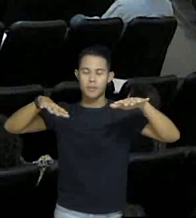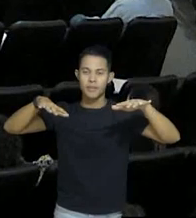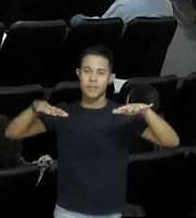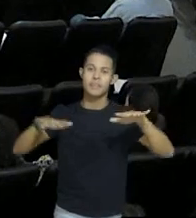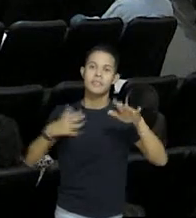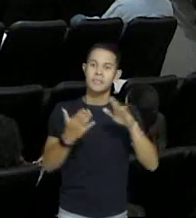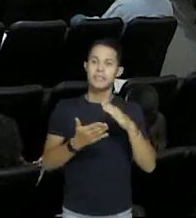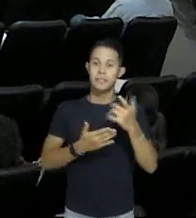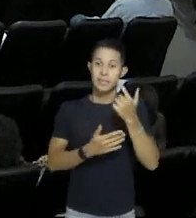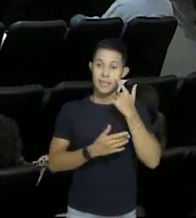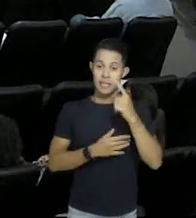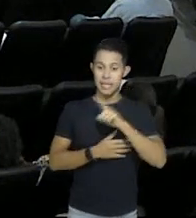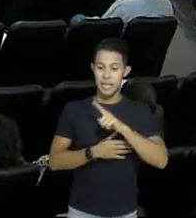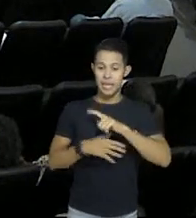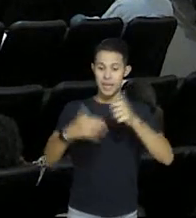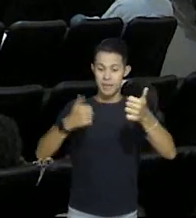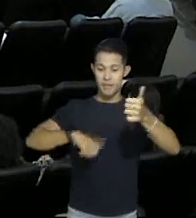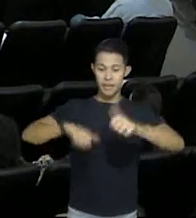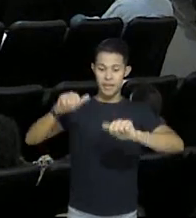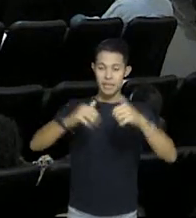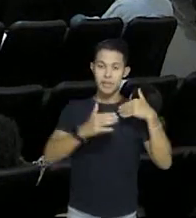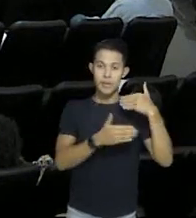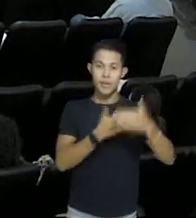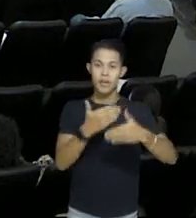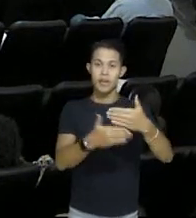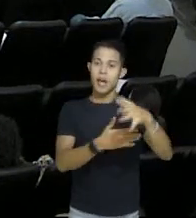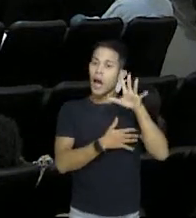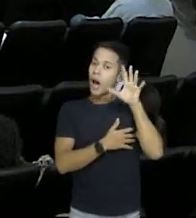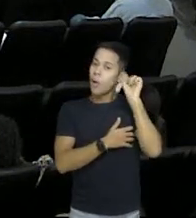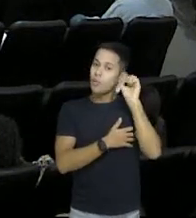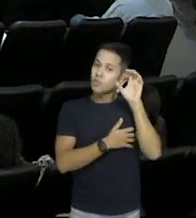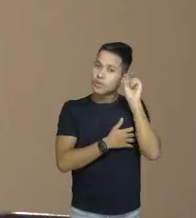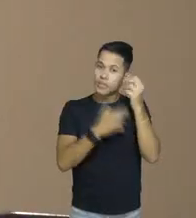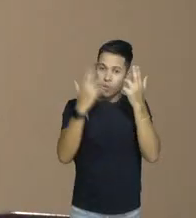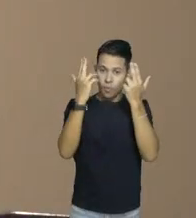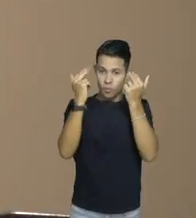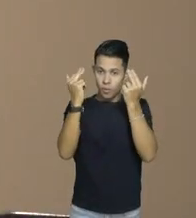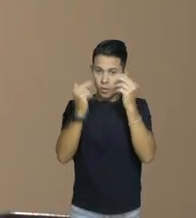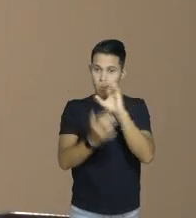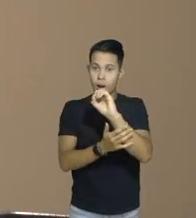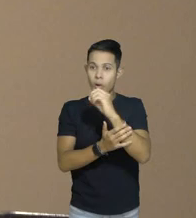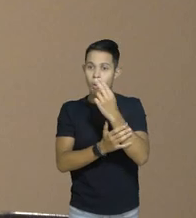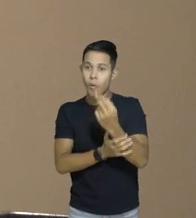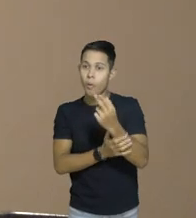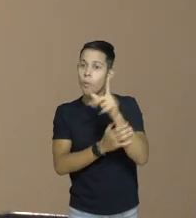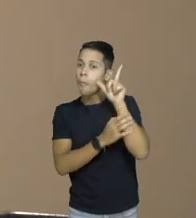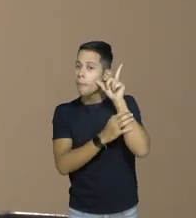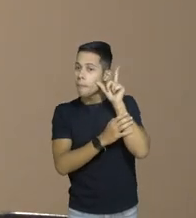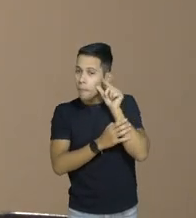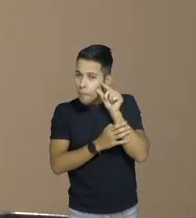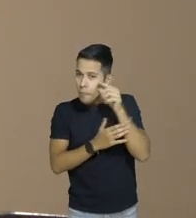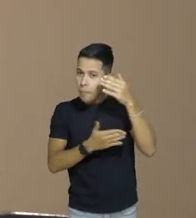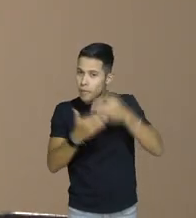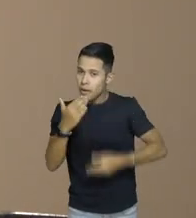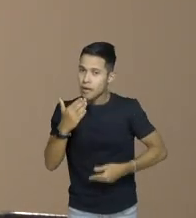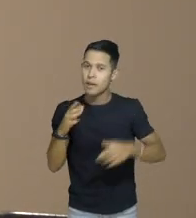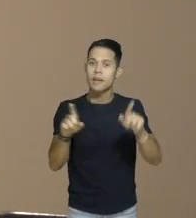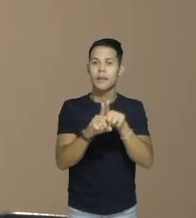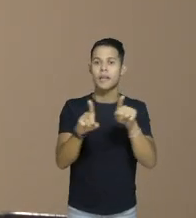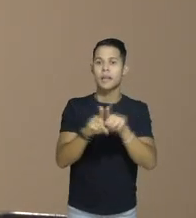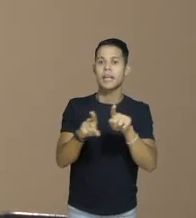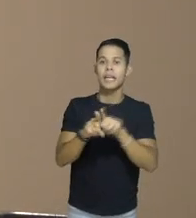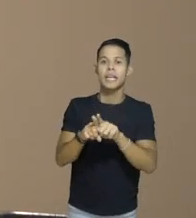fazer a avaliação de processamento, audição normal ou uma perda auditiva leve. Uhum. Segundo ponto, grau